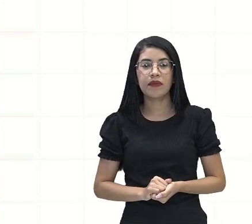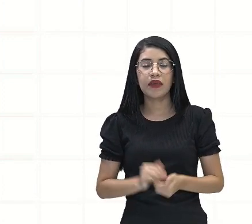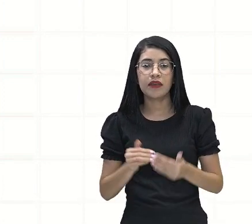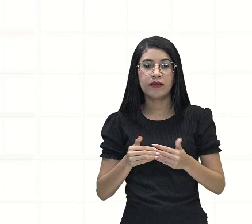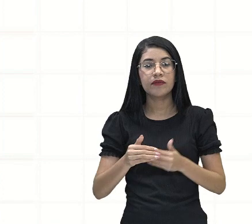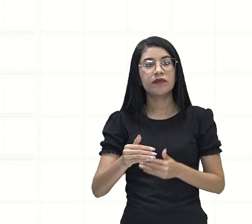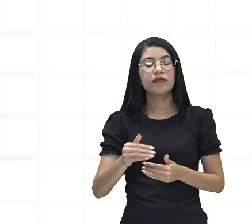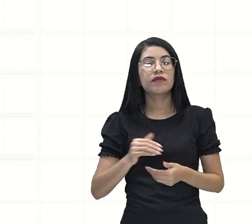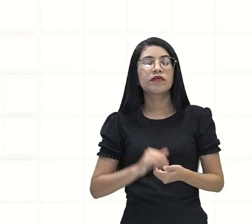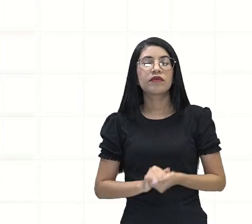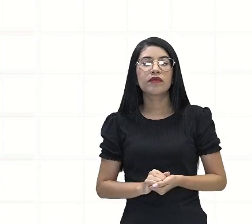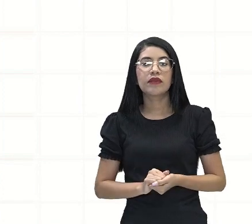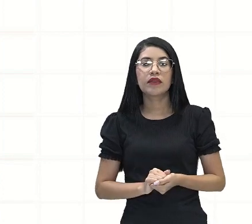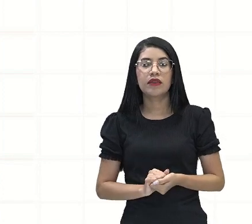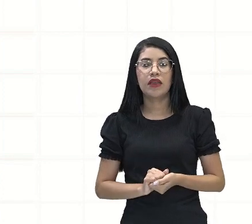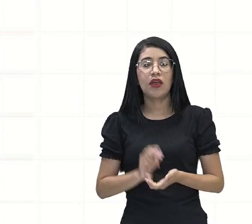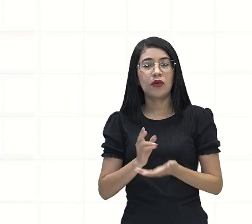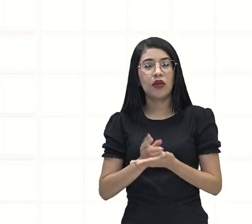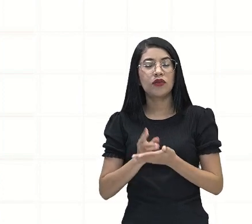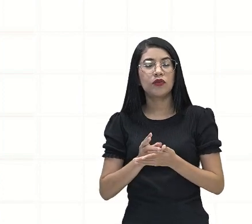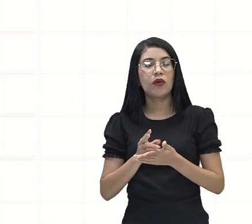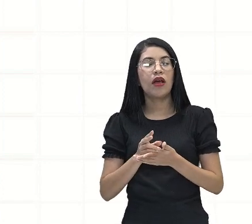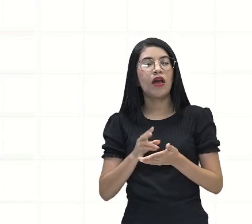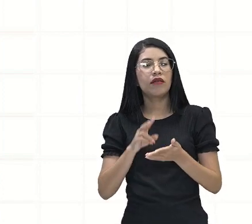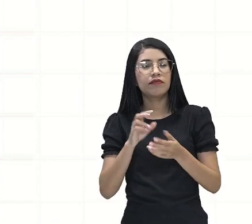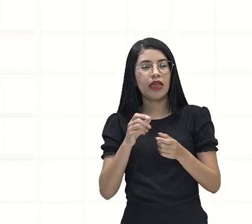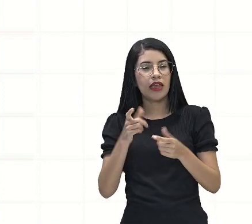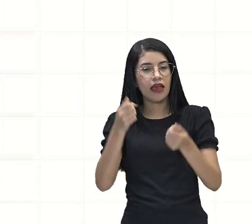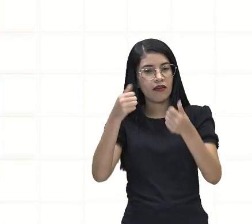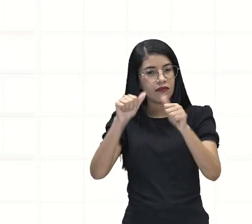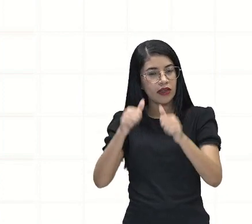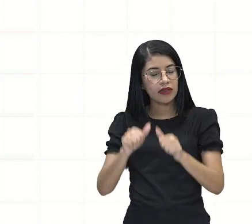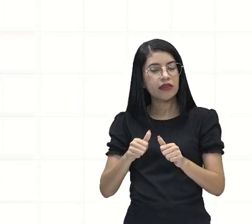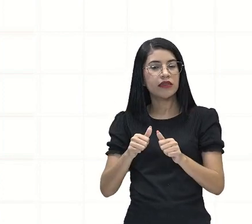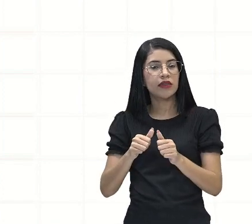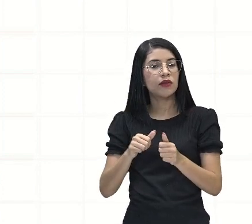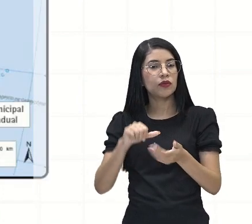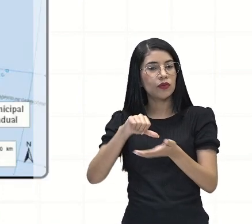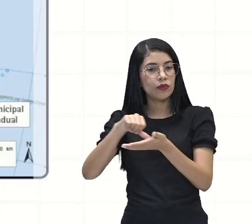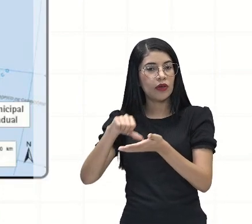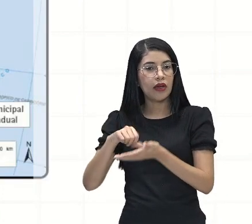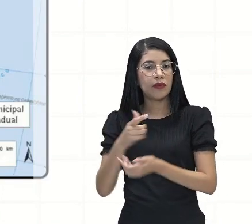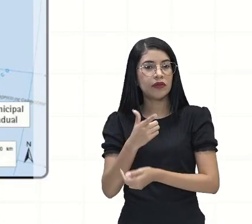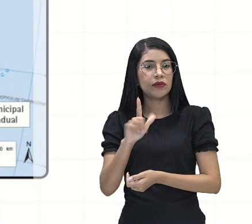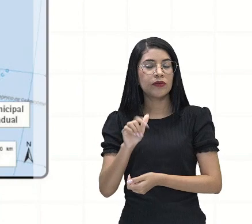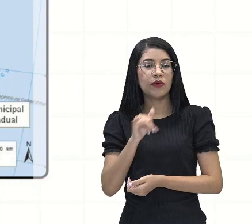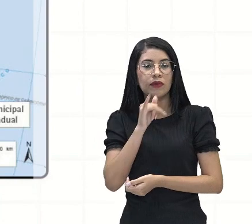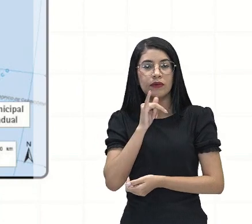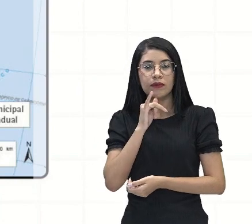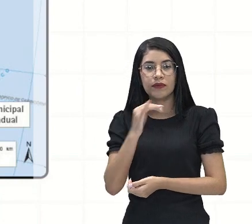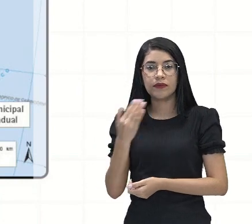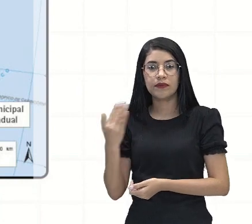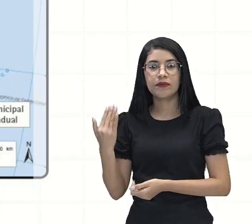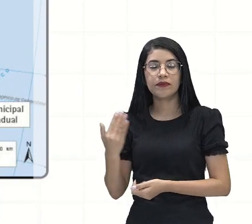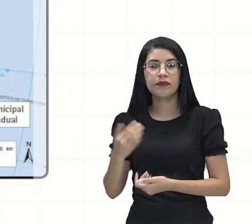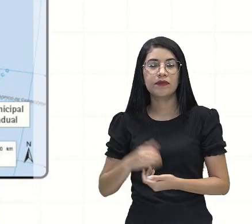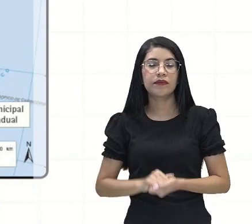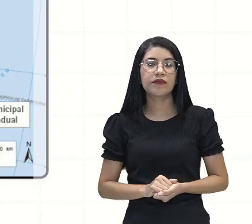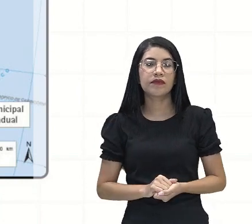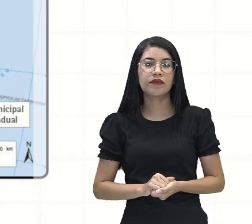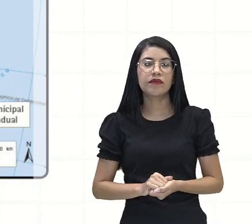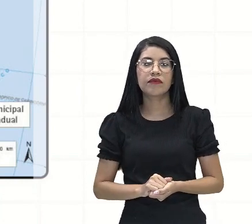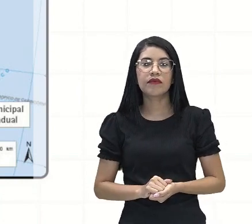continua fazendo leitura doss nossos mapas temáticos e a gente vai trazer aí um outro mapa para vocês que é o